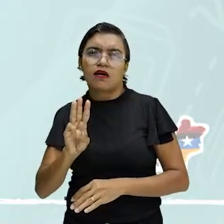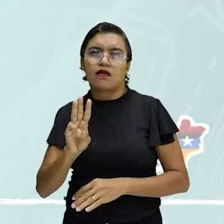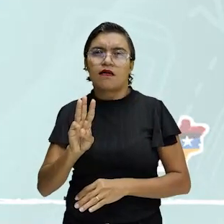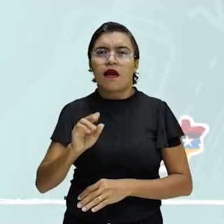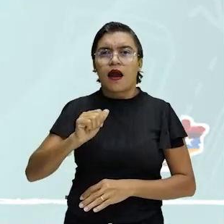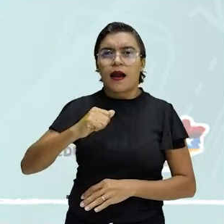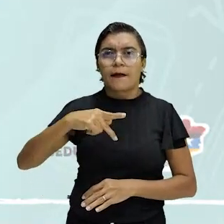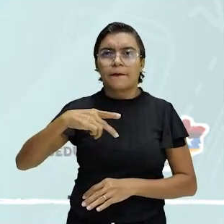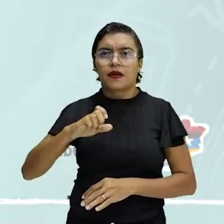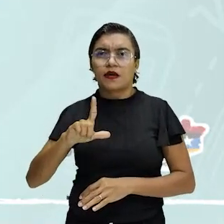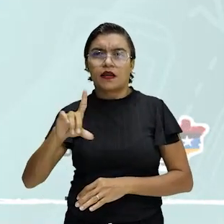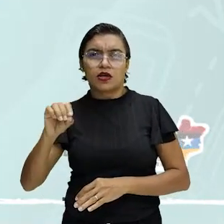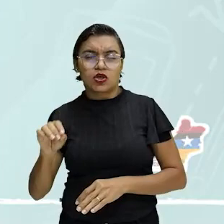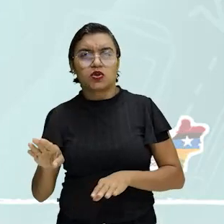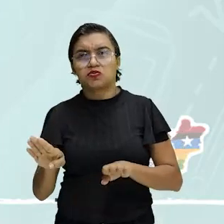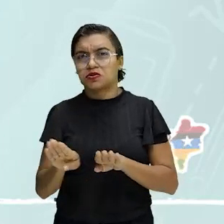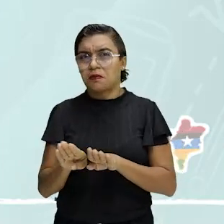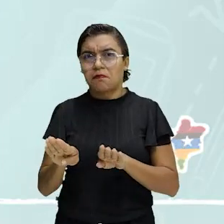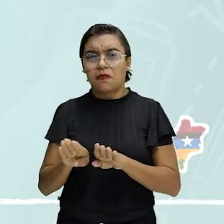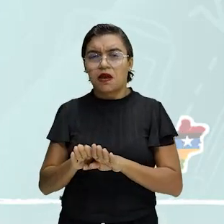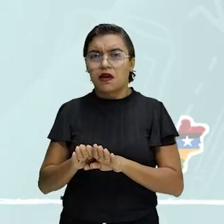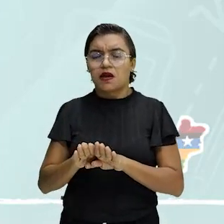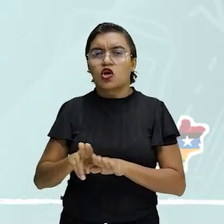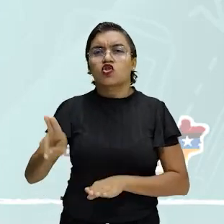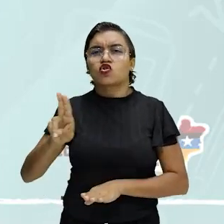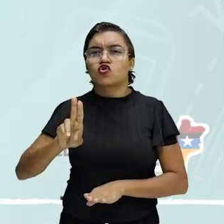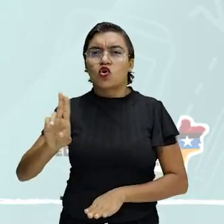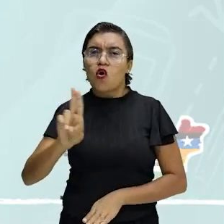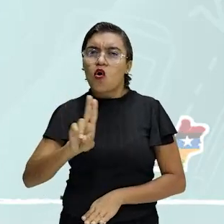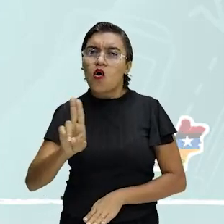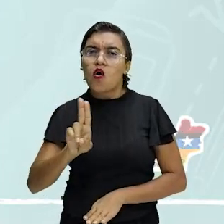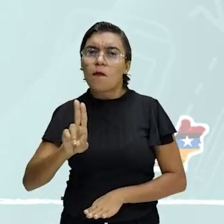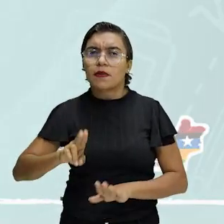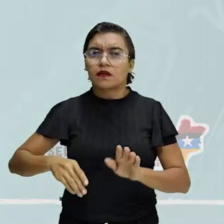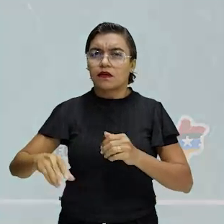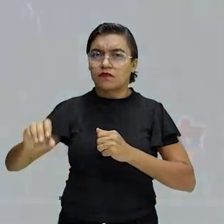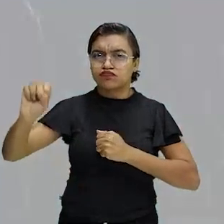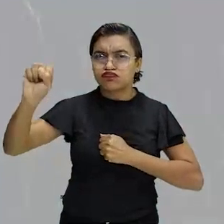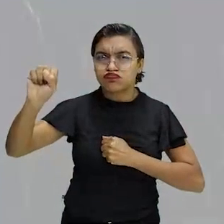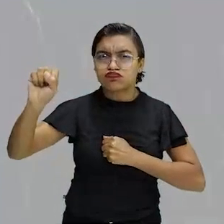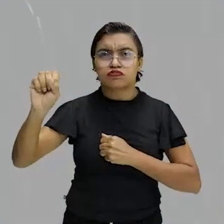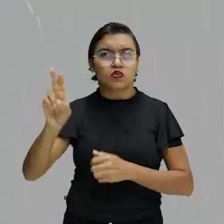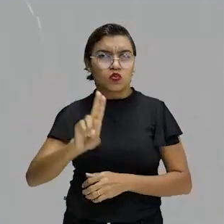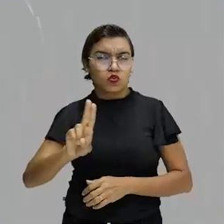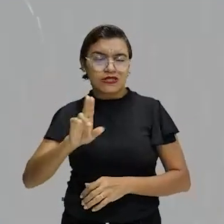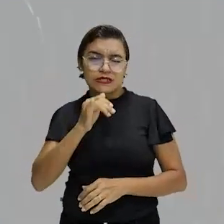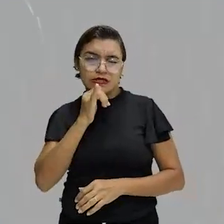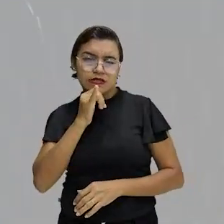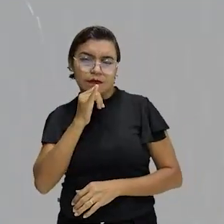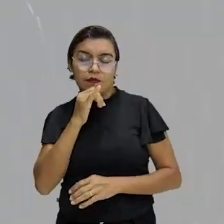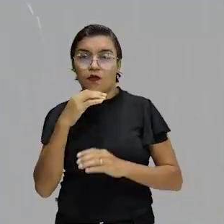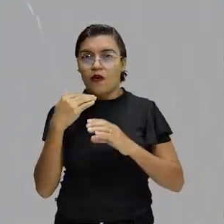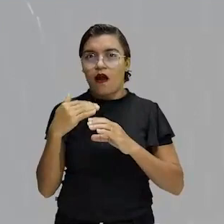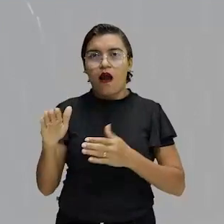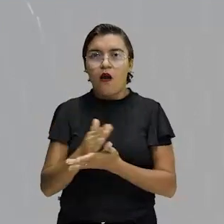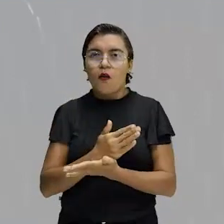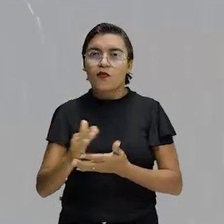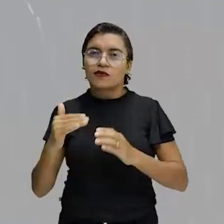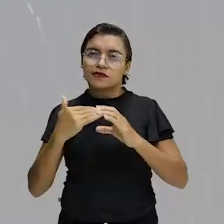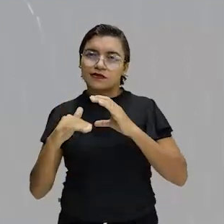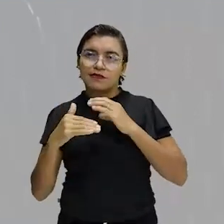infância, nome de super-heróis ou personagens famosos. Vamos ver aqui alguns e-mails bem engraçados, né, e